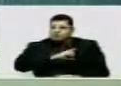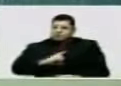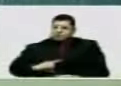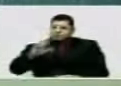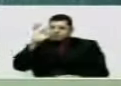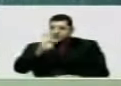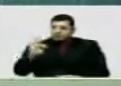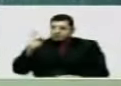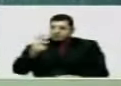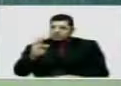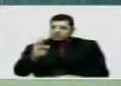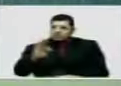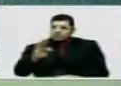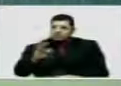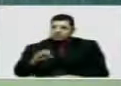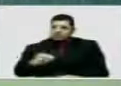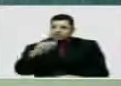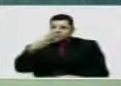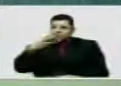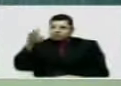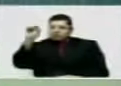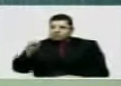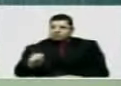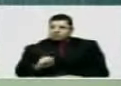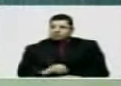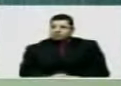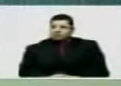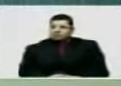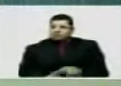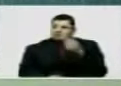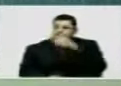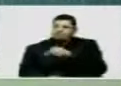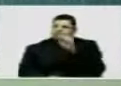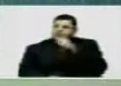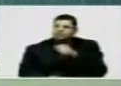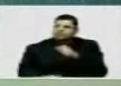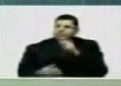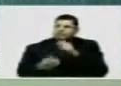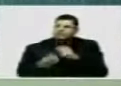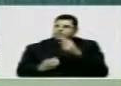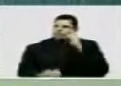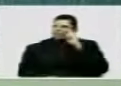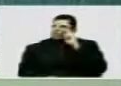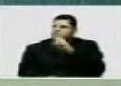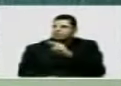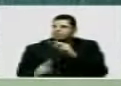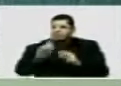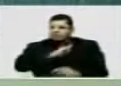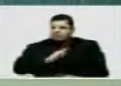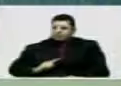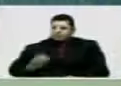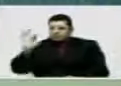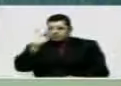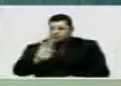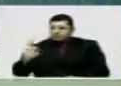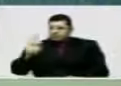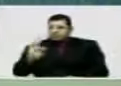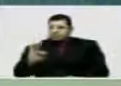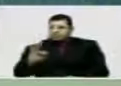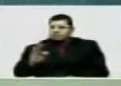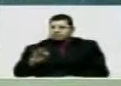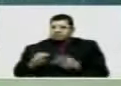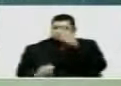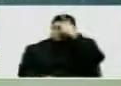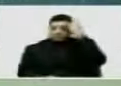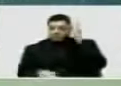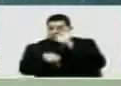deputados federais, dos 3 senadores, ele sinalizaria para o governo federal, para o